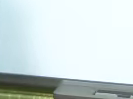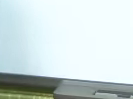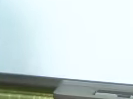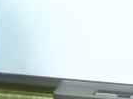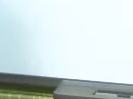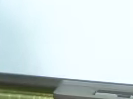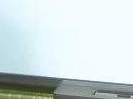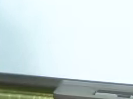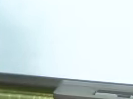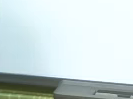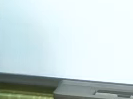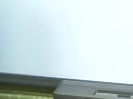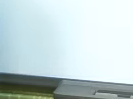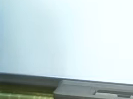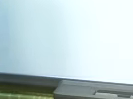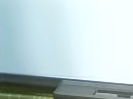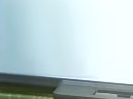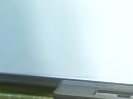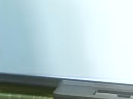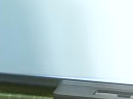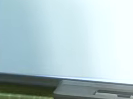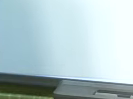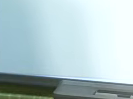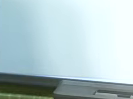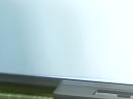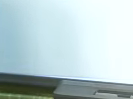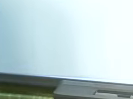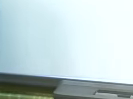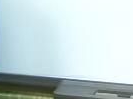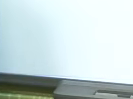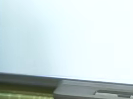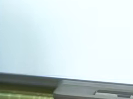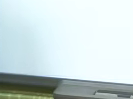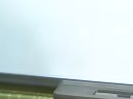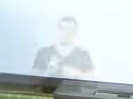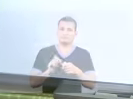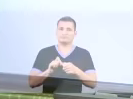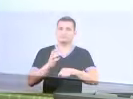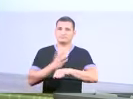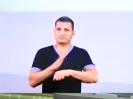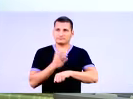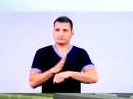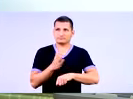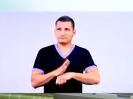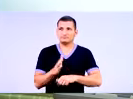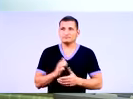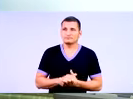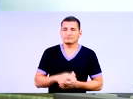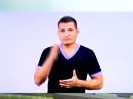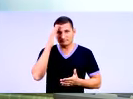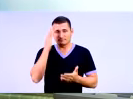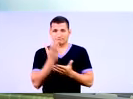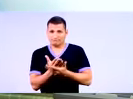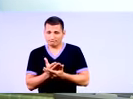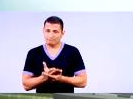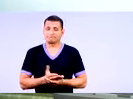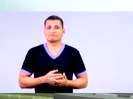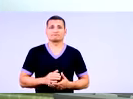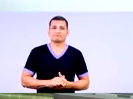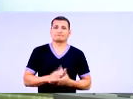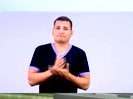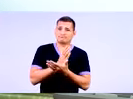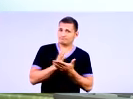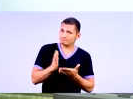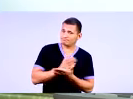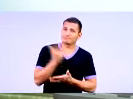Então, pessoal, nós tivemos agora um período para poder fazer os exercícios. Eu acredito que talvez alguns não tenham conseguido fazer